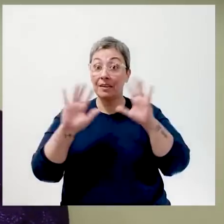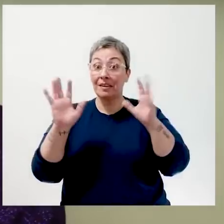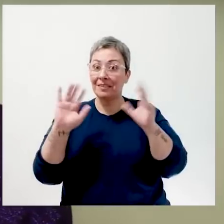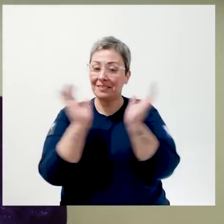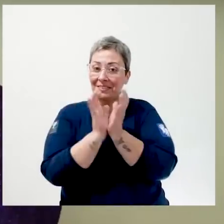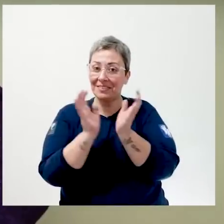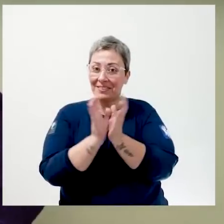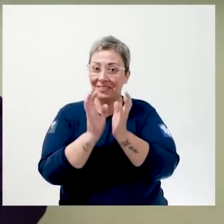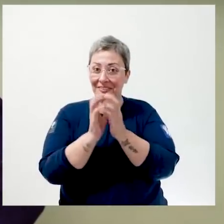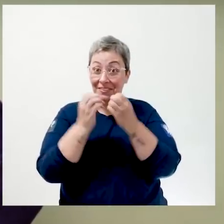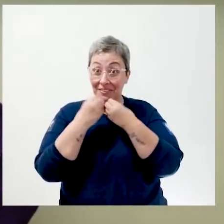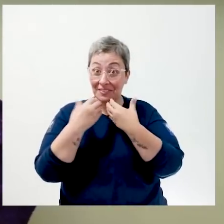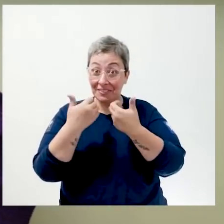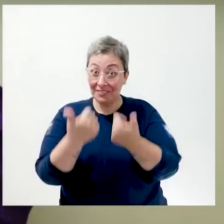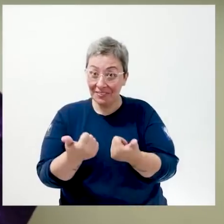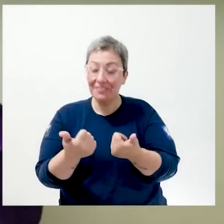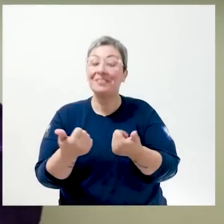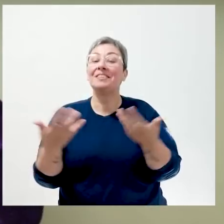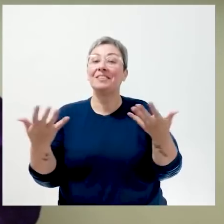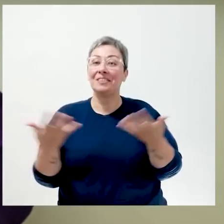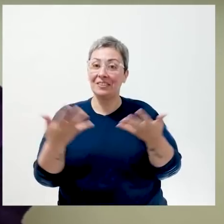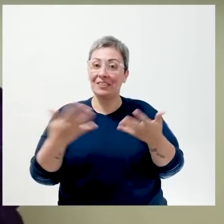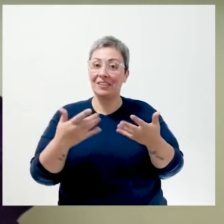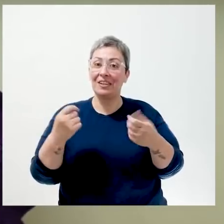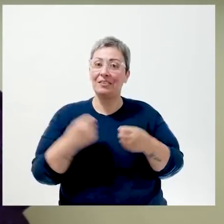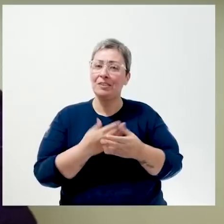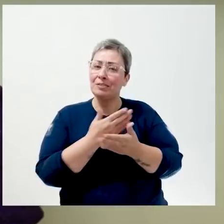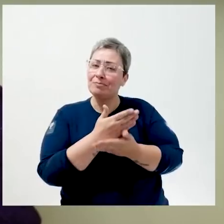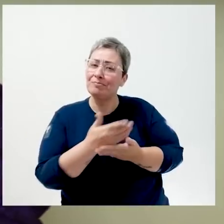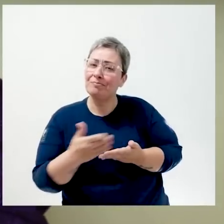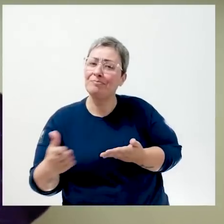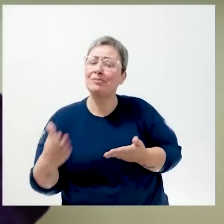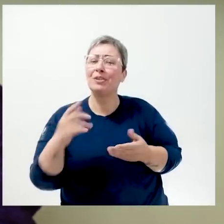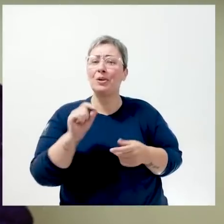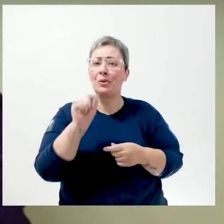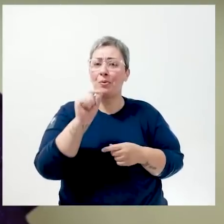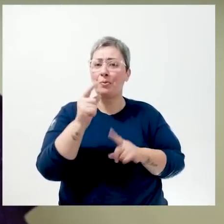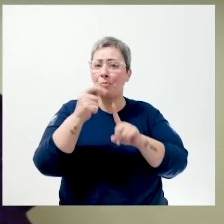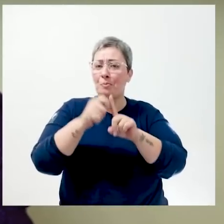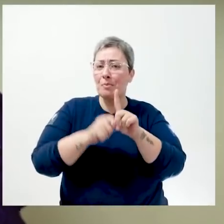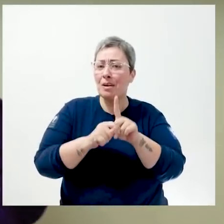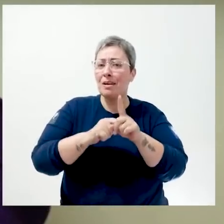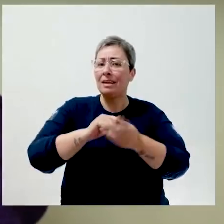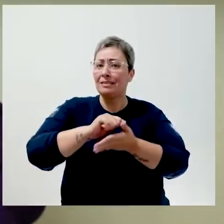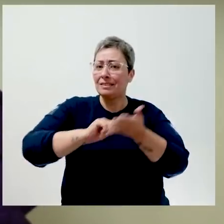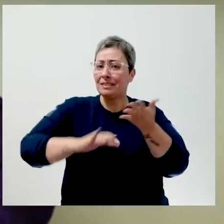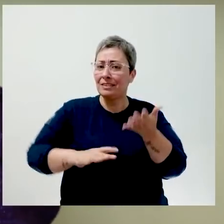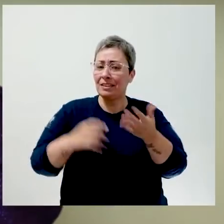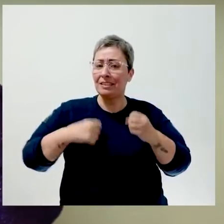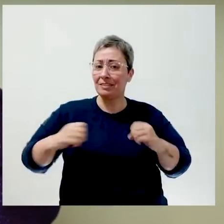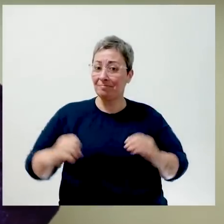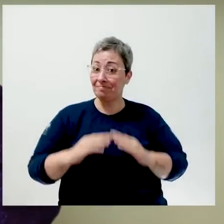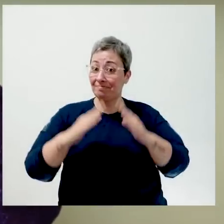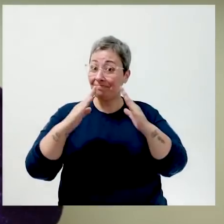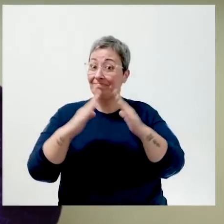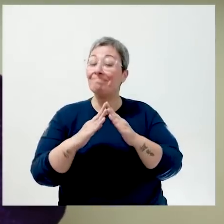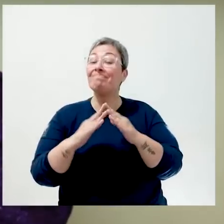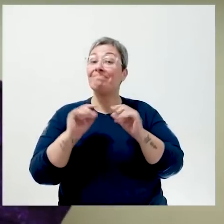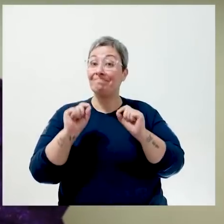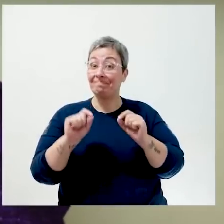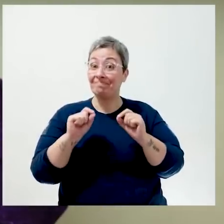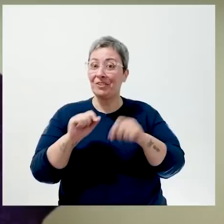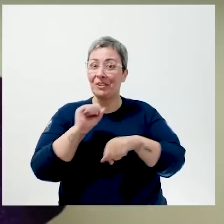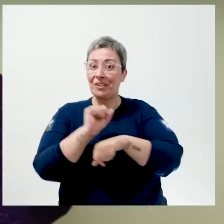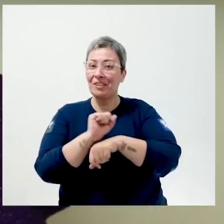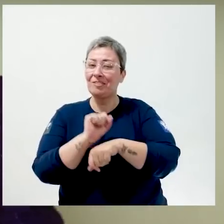Oi, turminha! Como vocês estão? Estamos iniciando mais um mês de atividades aqui no nosso Saberes em Casa